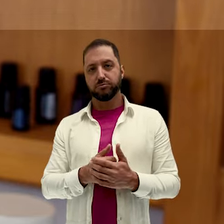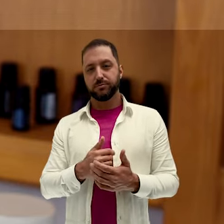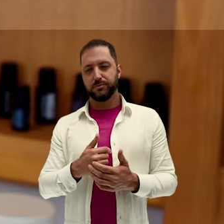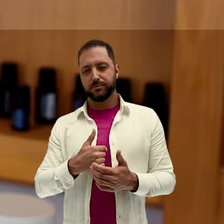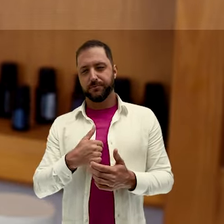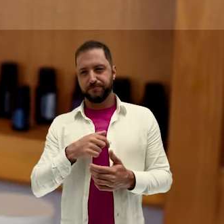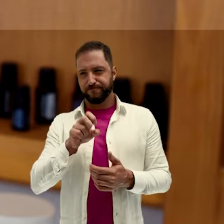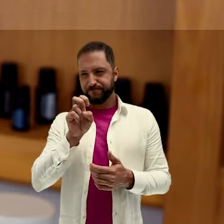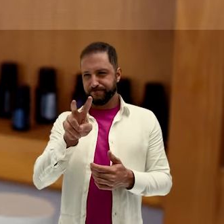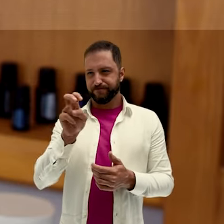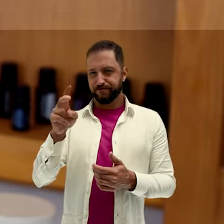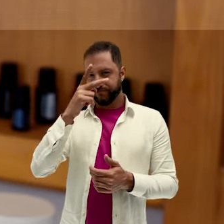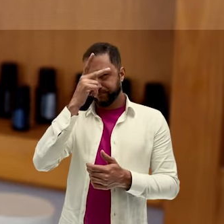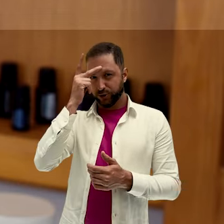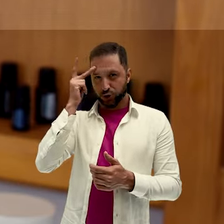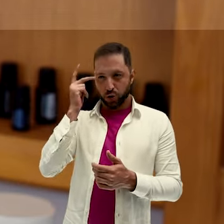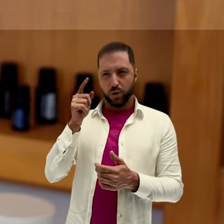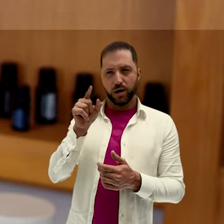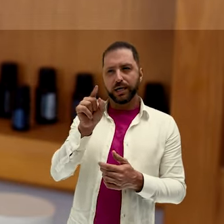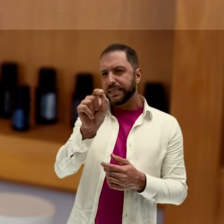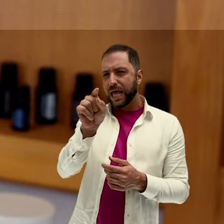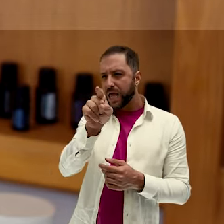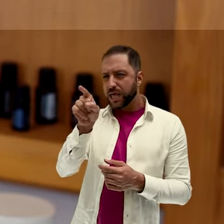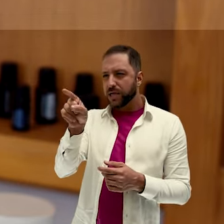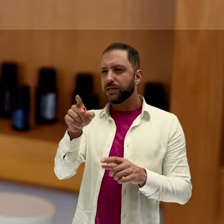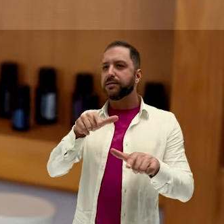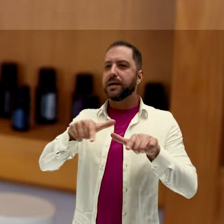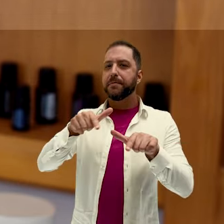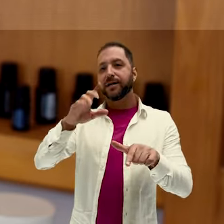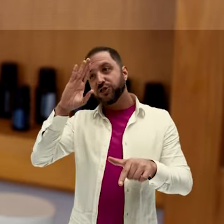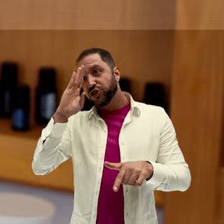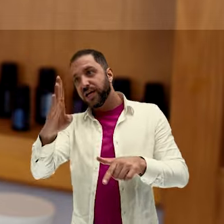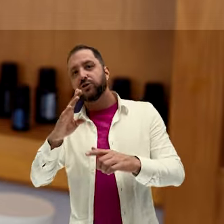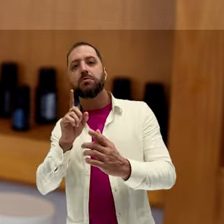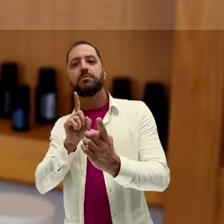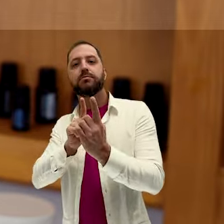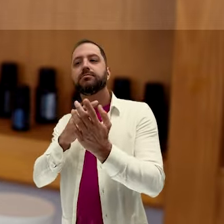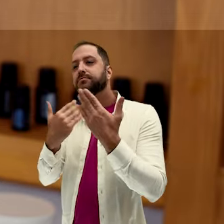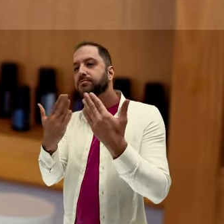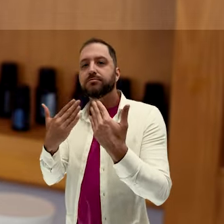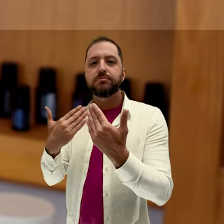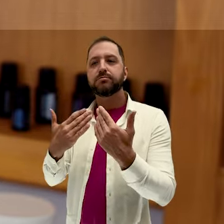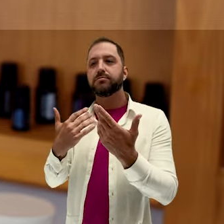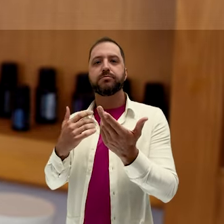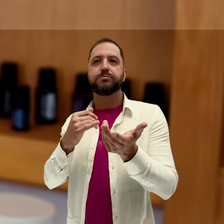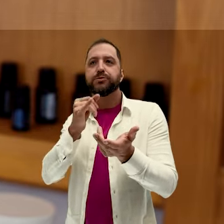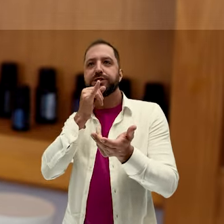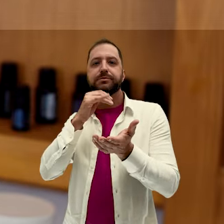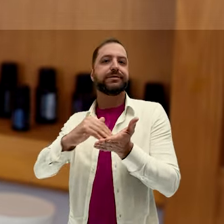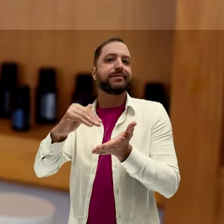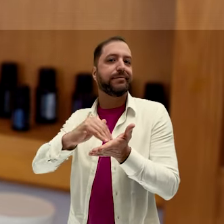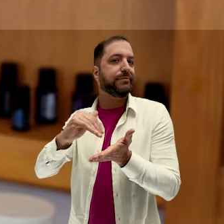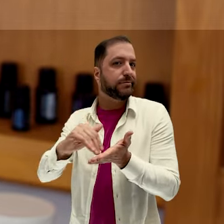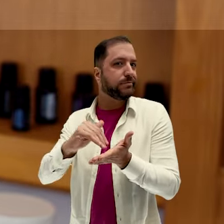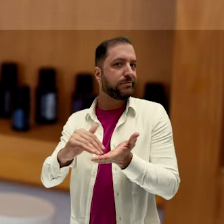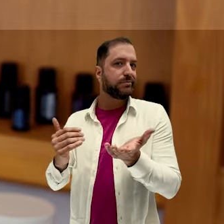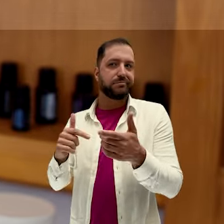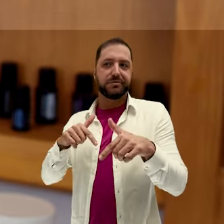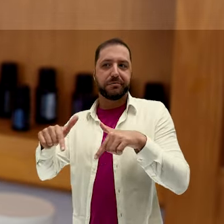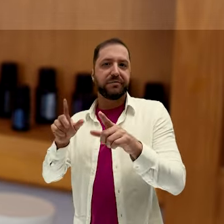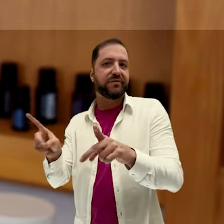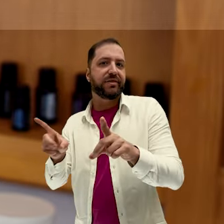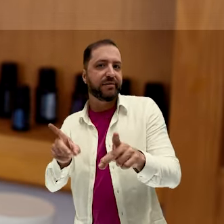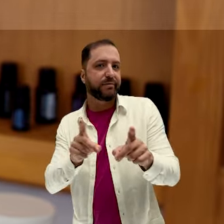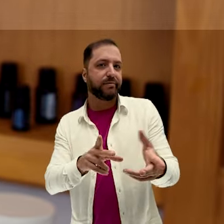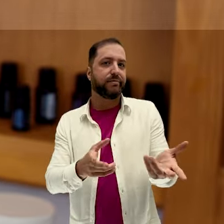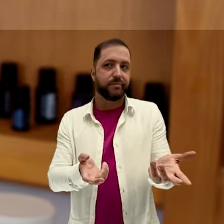comecei a perceber que as pessoas, eu comecei a fazer parceria com aquelas pessoas que trabalham direto com o público. Como? Pessoas que